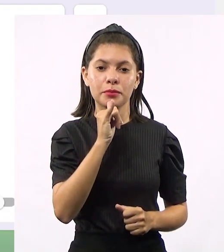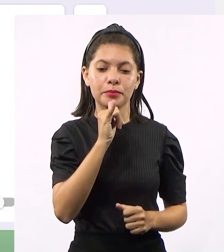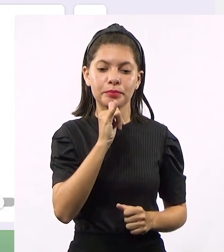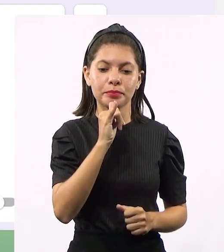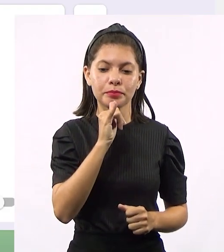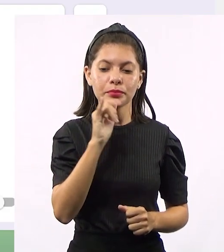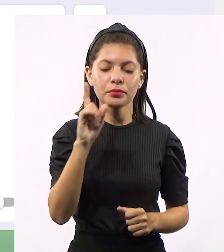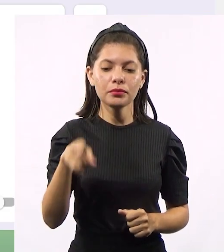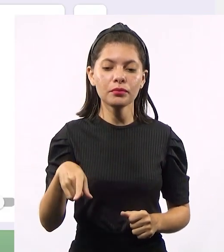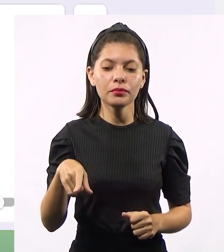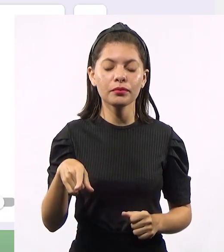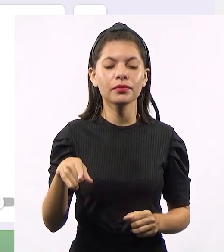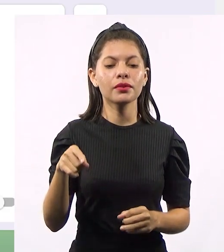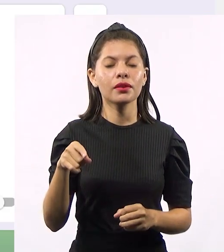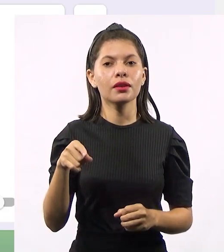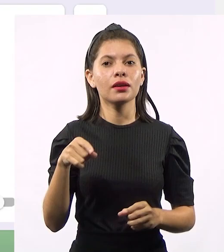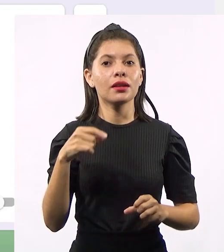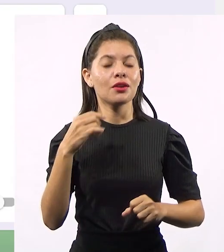estou